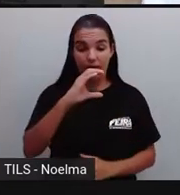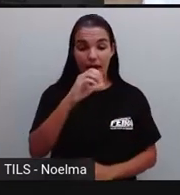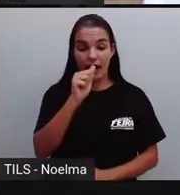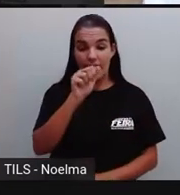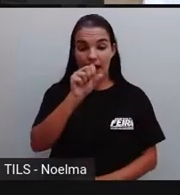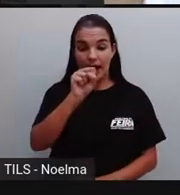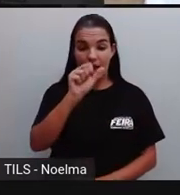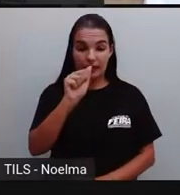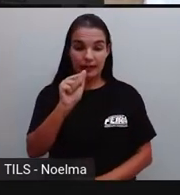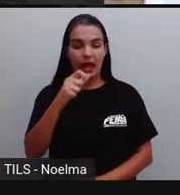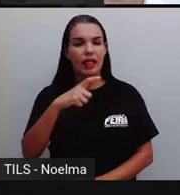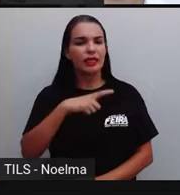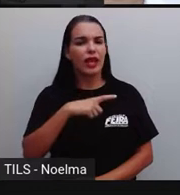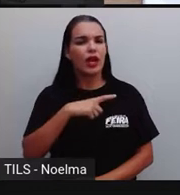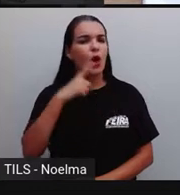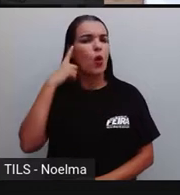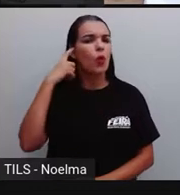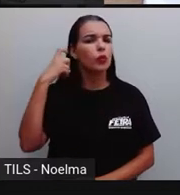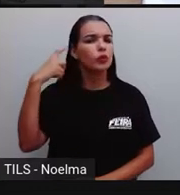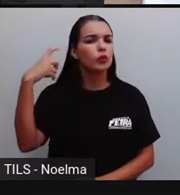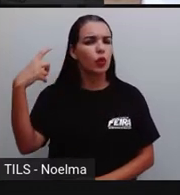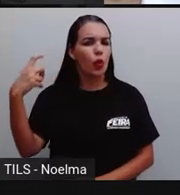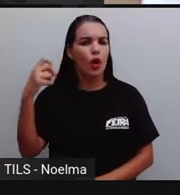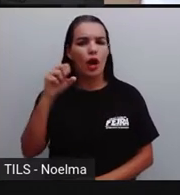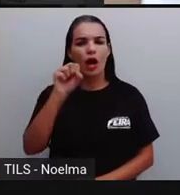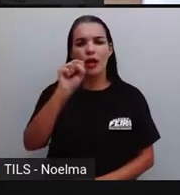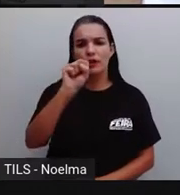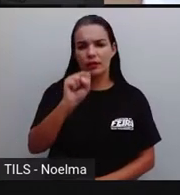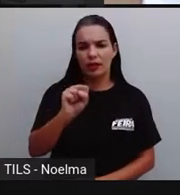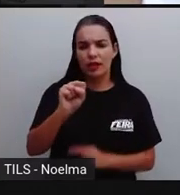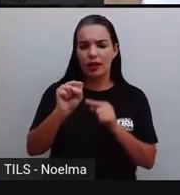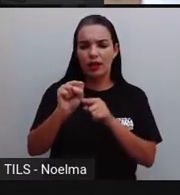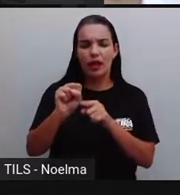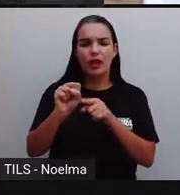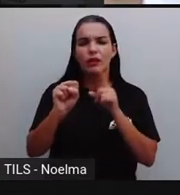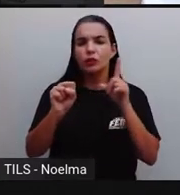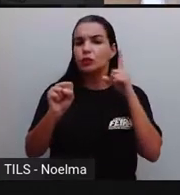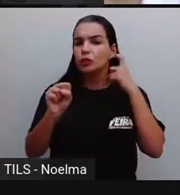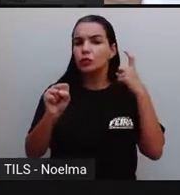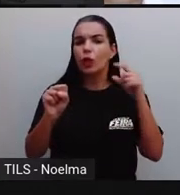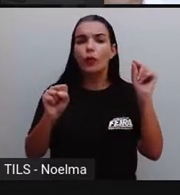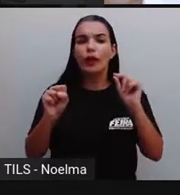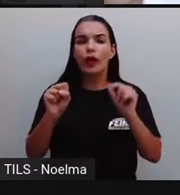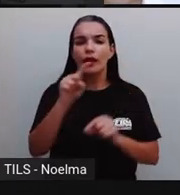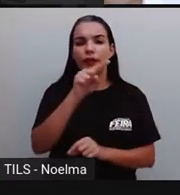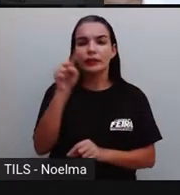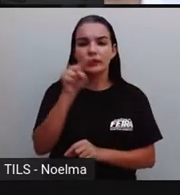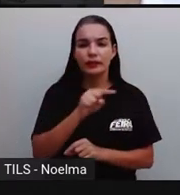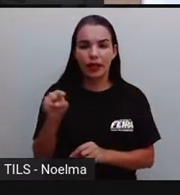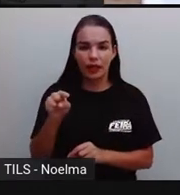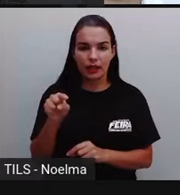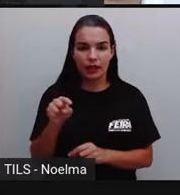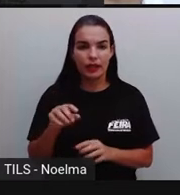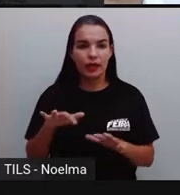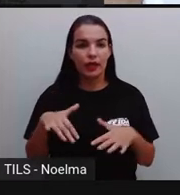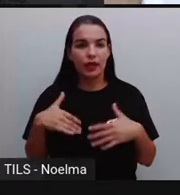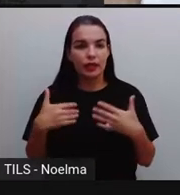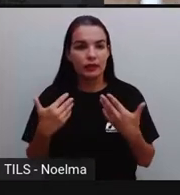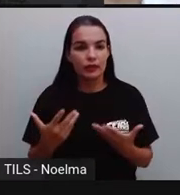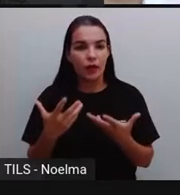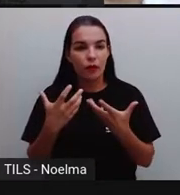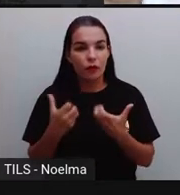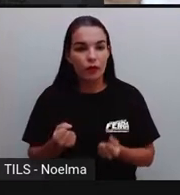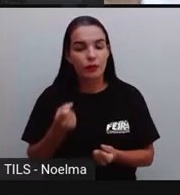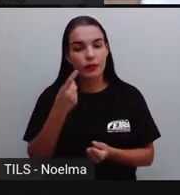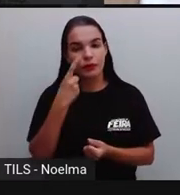Mas pró, o si de sapo, mas nesse caso o si vai ter o som de Z. Entenderam? Então, vamos